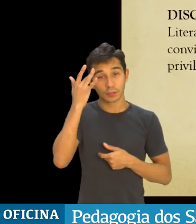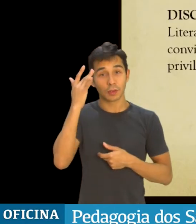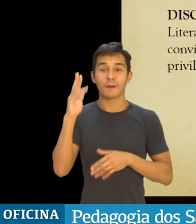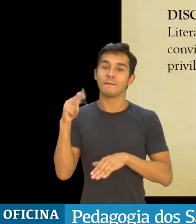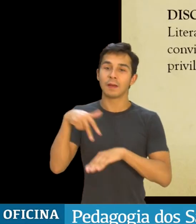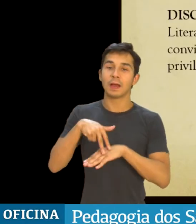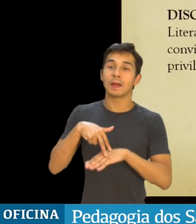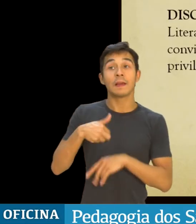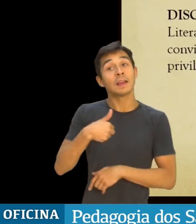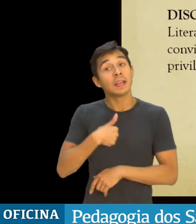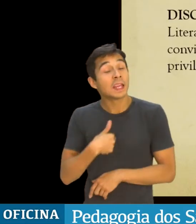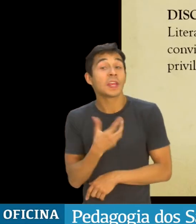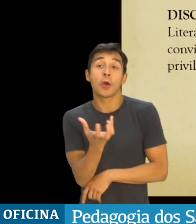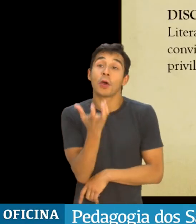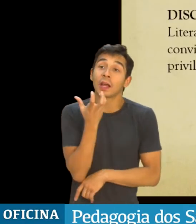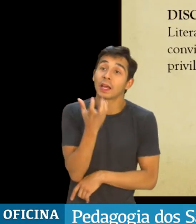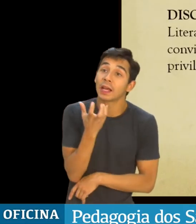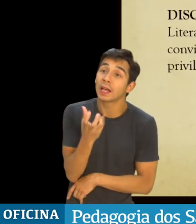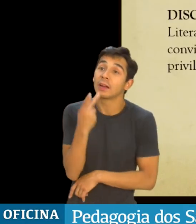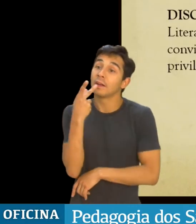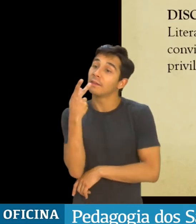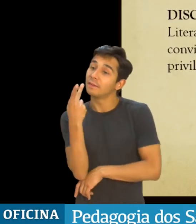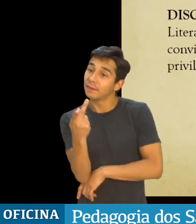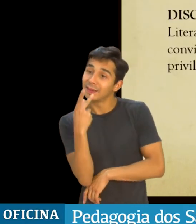esse eu queria dizer no sarau, às vezes...